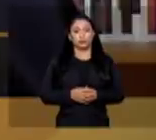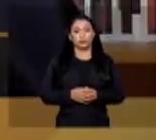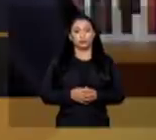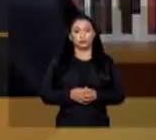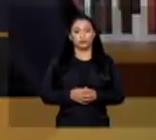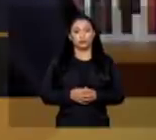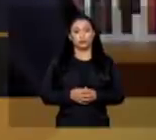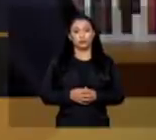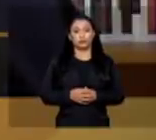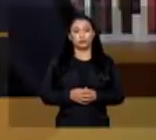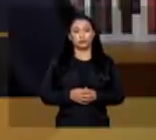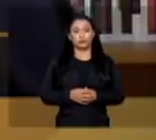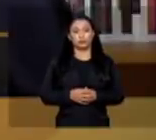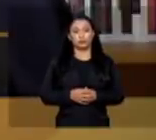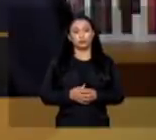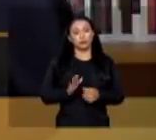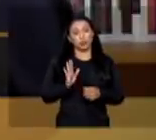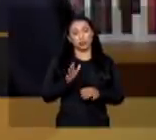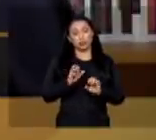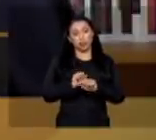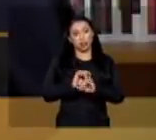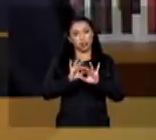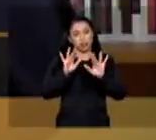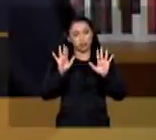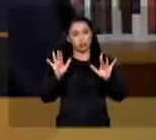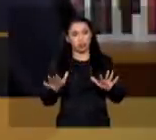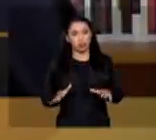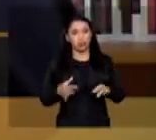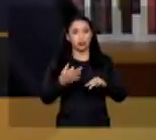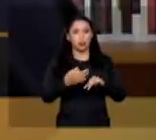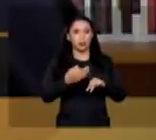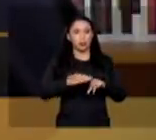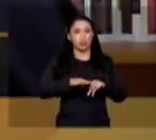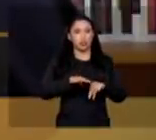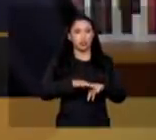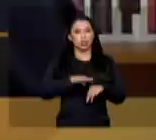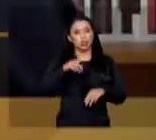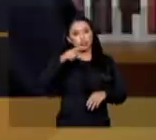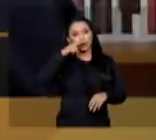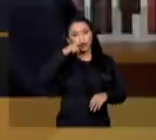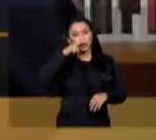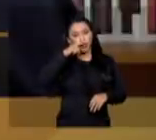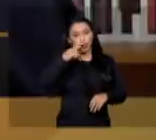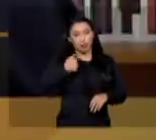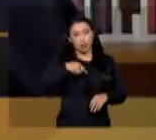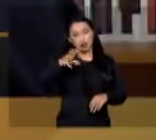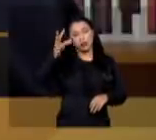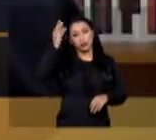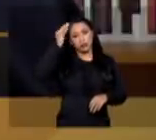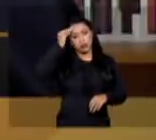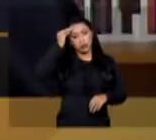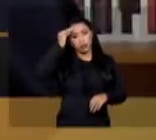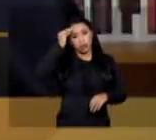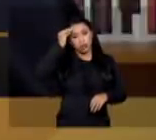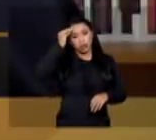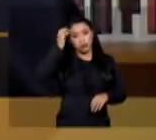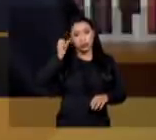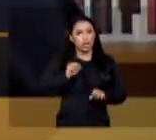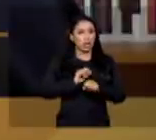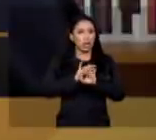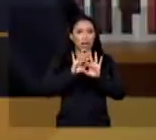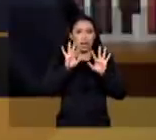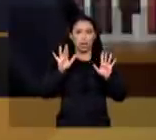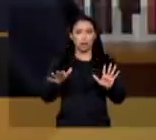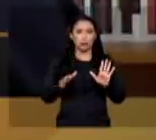definitivo. E com esse esclarecimento prestado pelo ministro Fachin, penso que está preclusa a